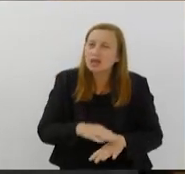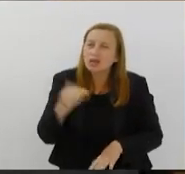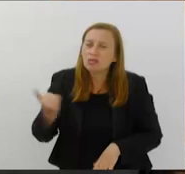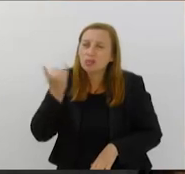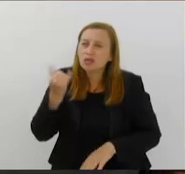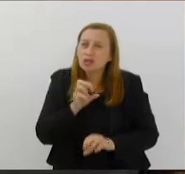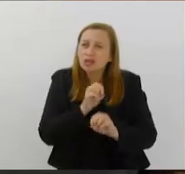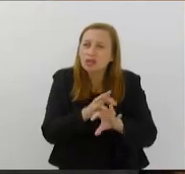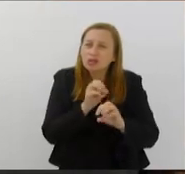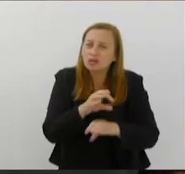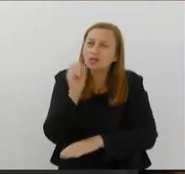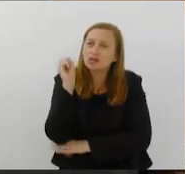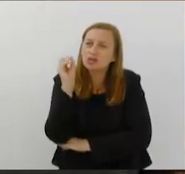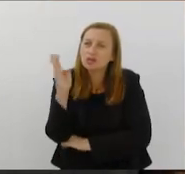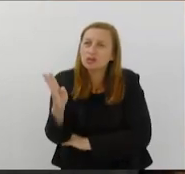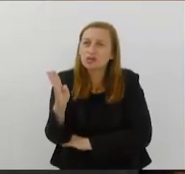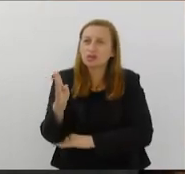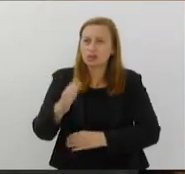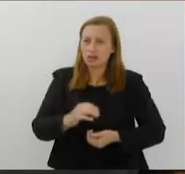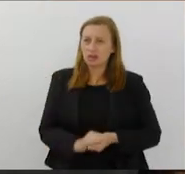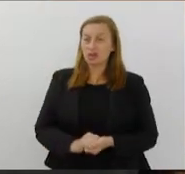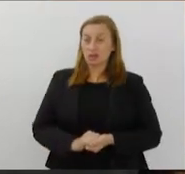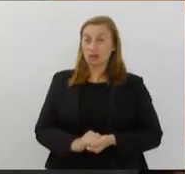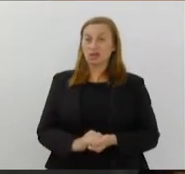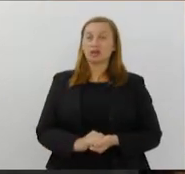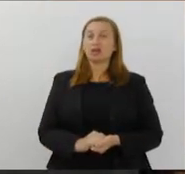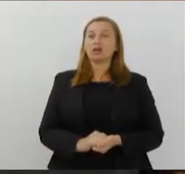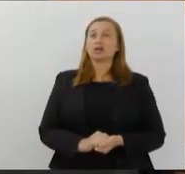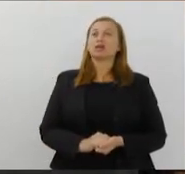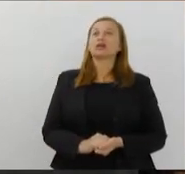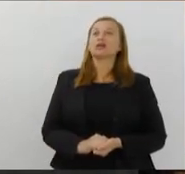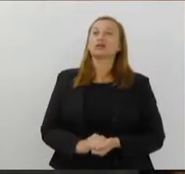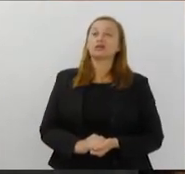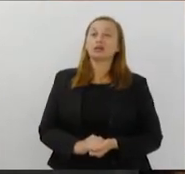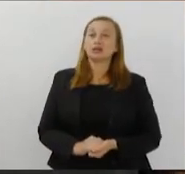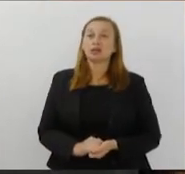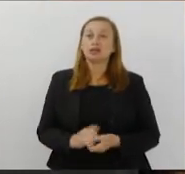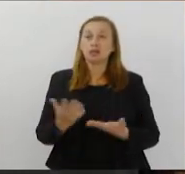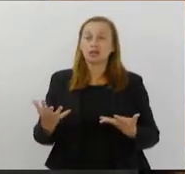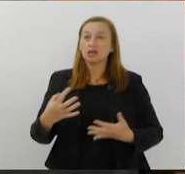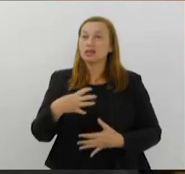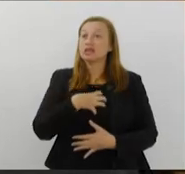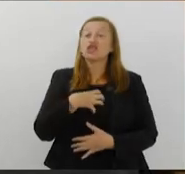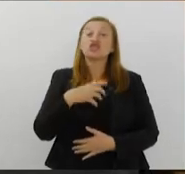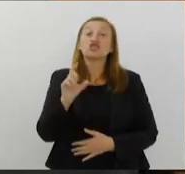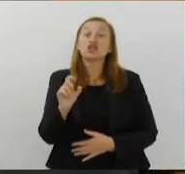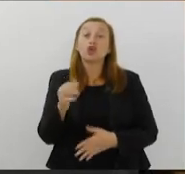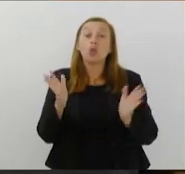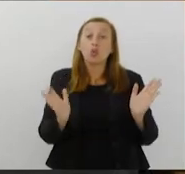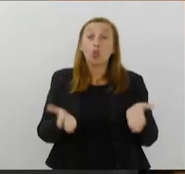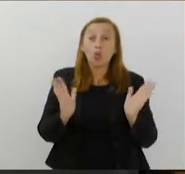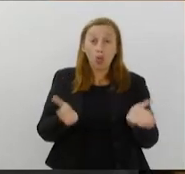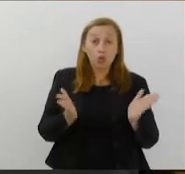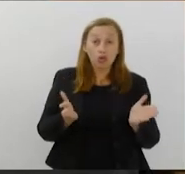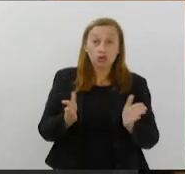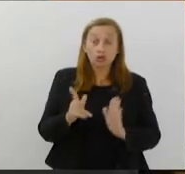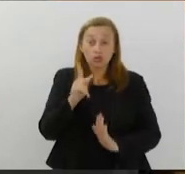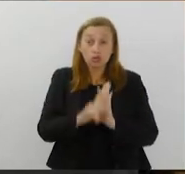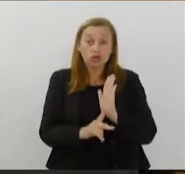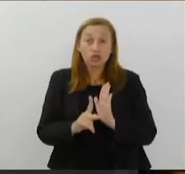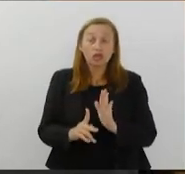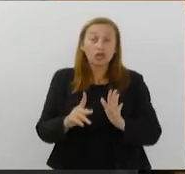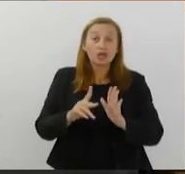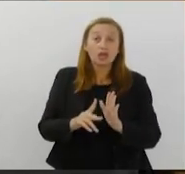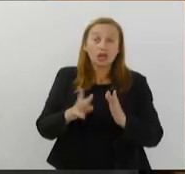educação ambiental, que ela faz a gente sair do nosso local de conforto, no sentido de que hoje o meu projeto ele é